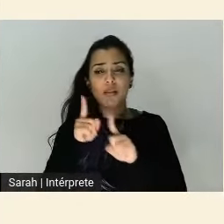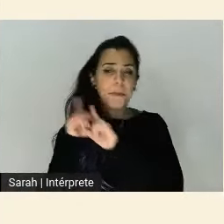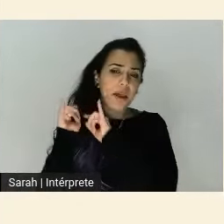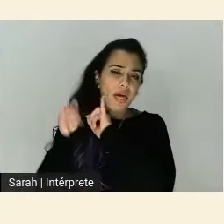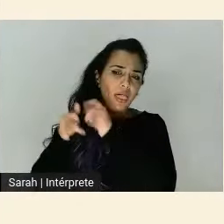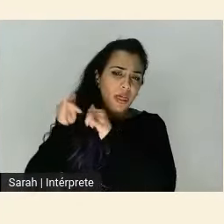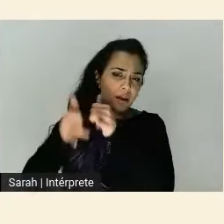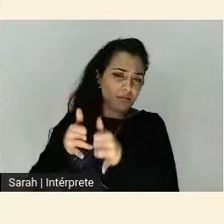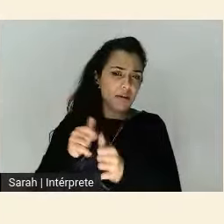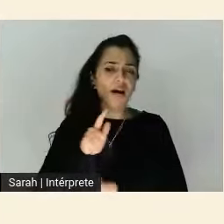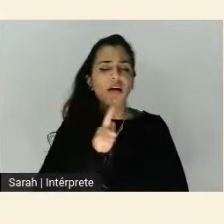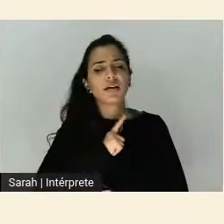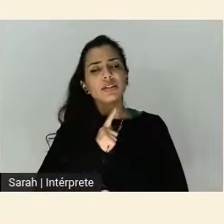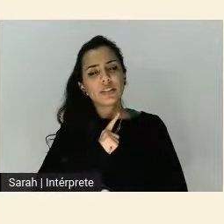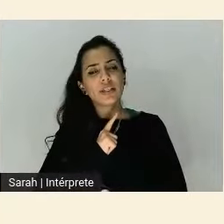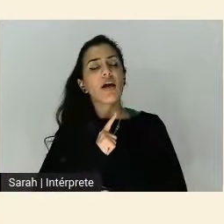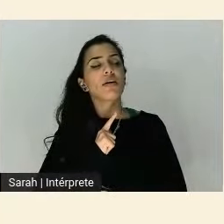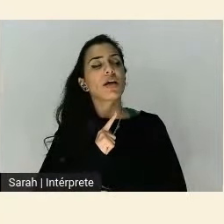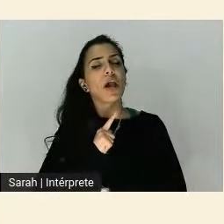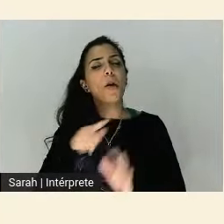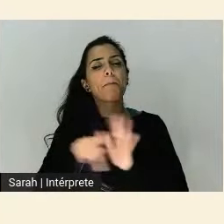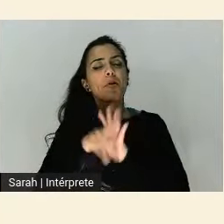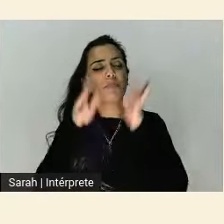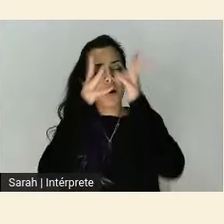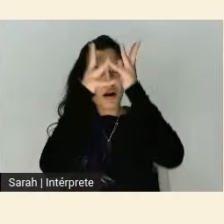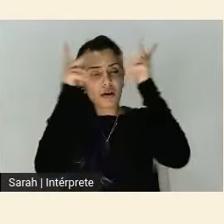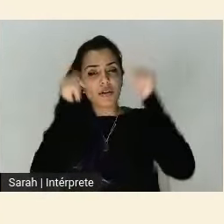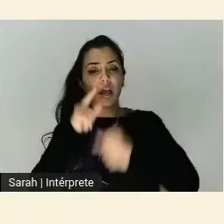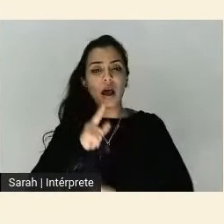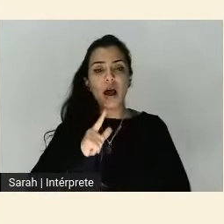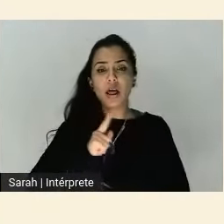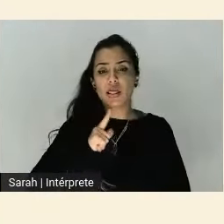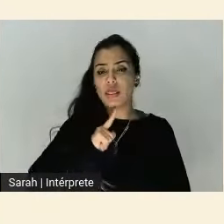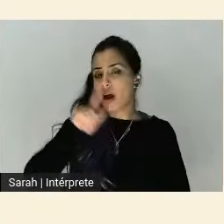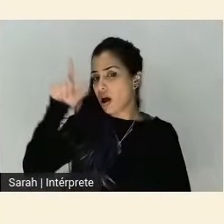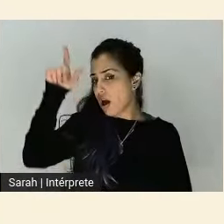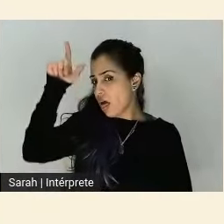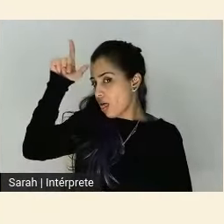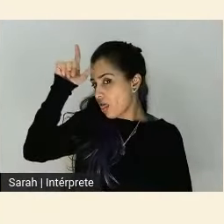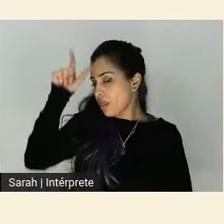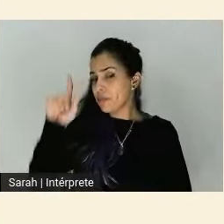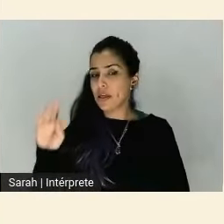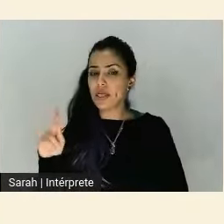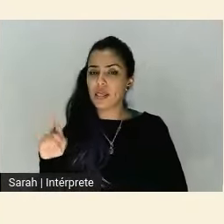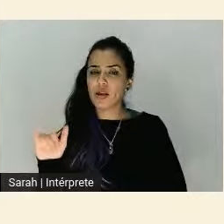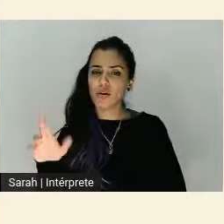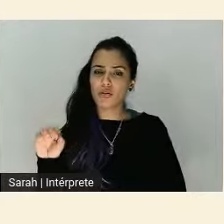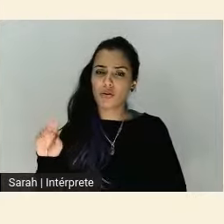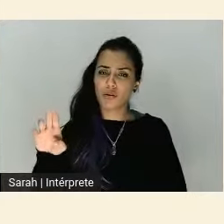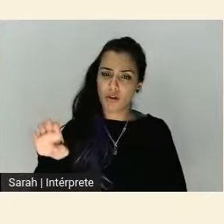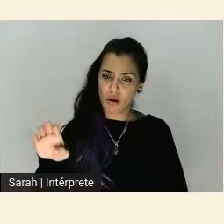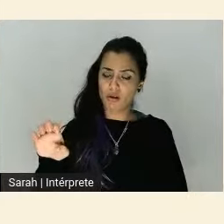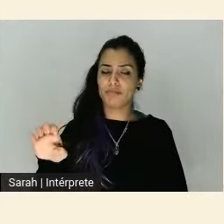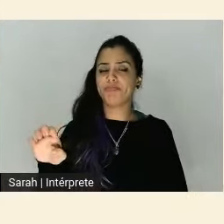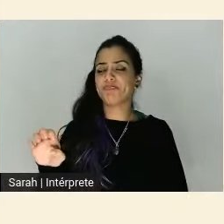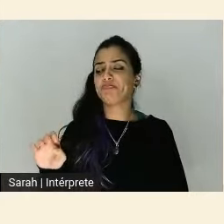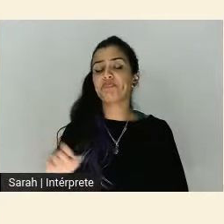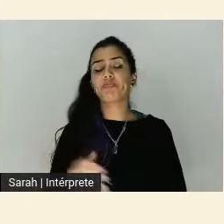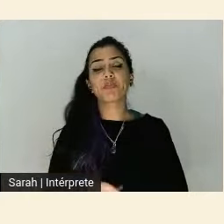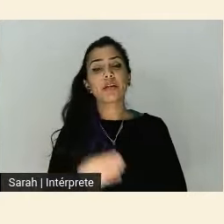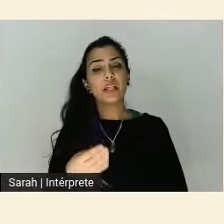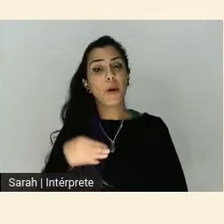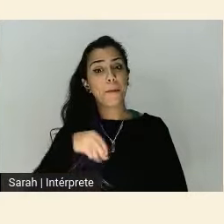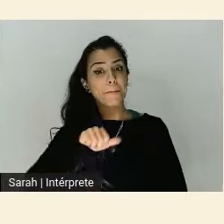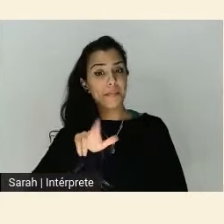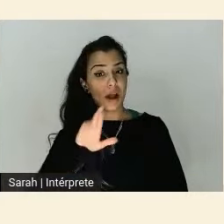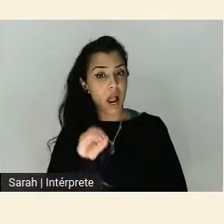Roraima zum Orinoco, coligidos na Amazônia pelo naturalista alemão Theodor Koch Grunberg. Mário de Andrade conheceu o